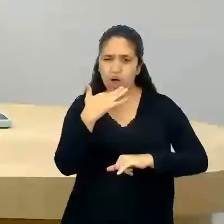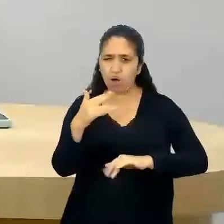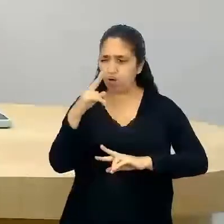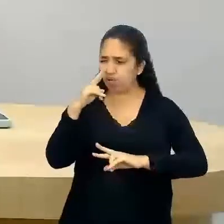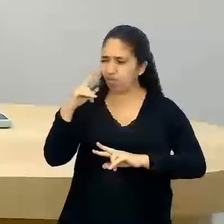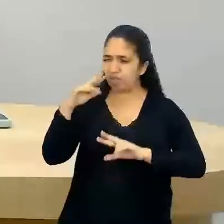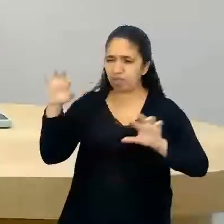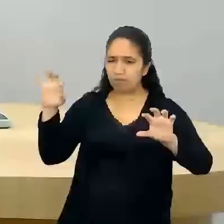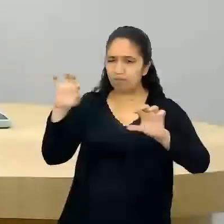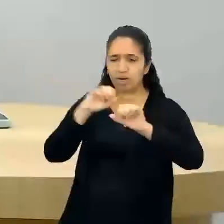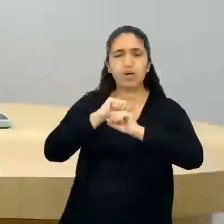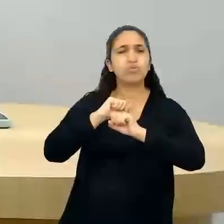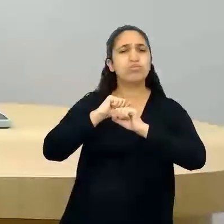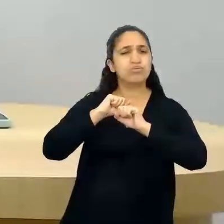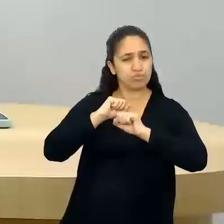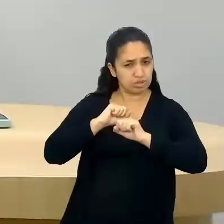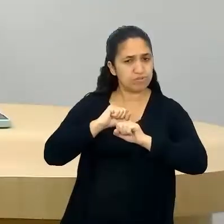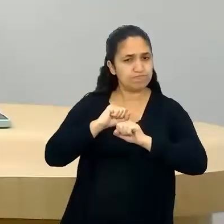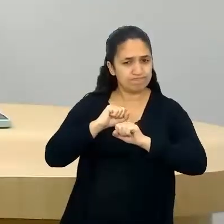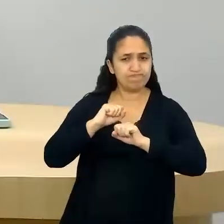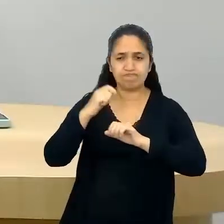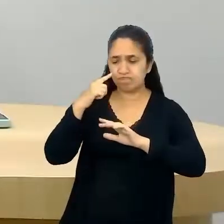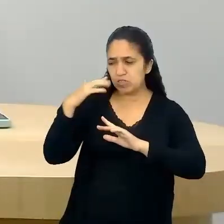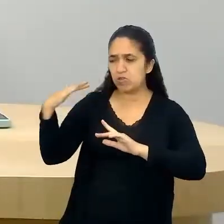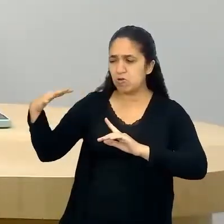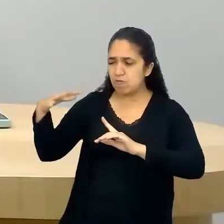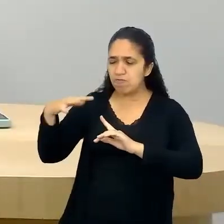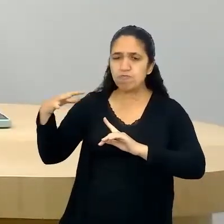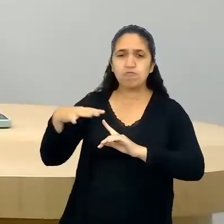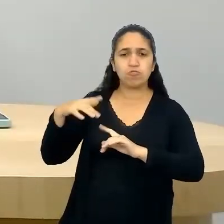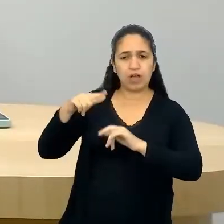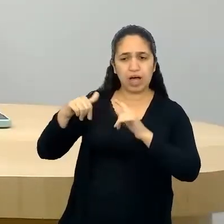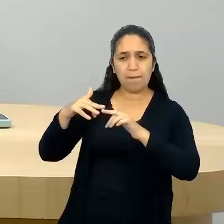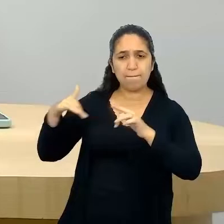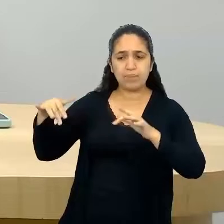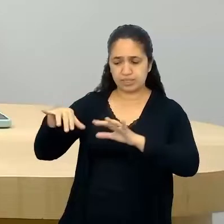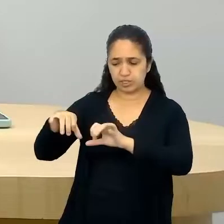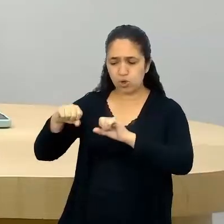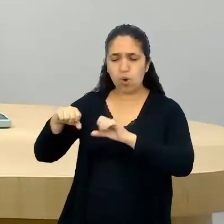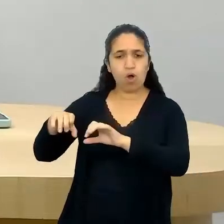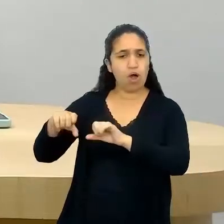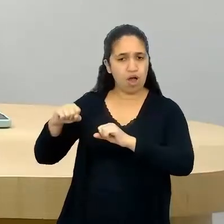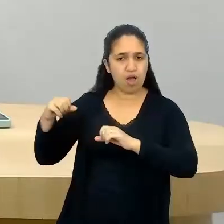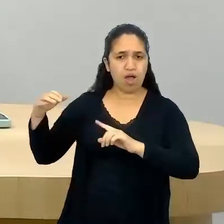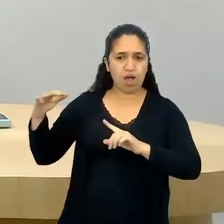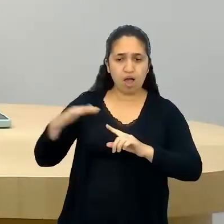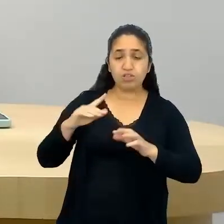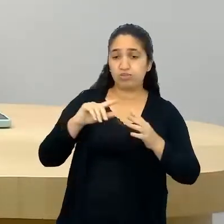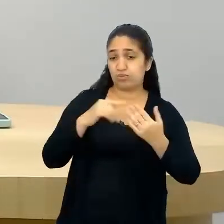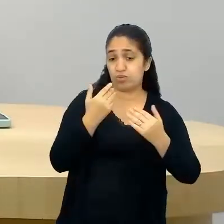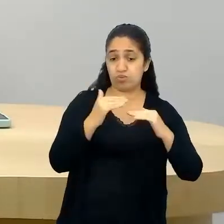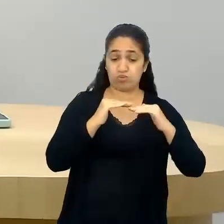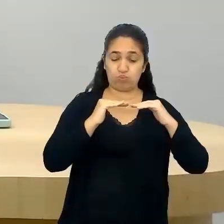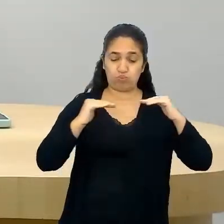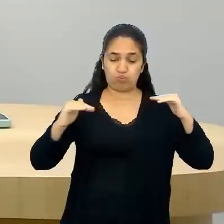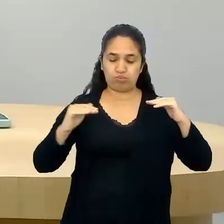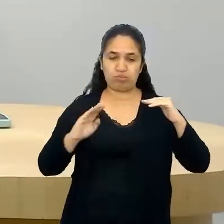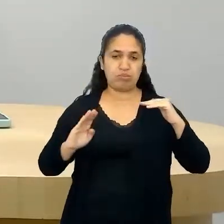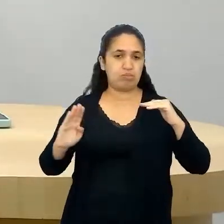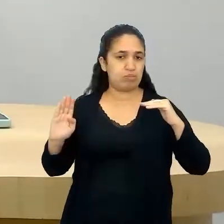escura, né? Ou seja, tem uma grande influência aí de material orgânico, né? Ou no horizonte B, como a gente viu